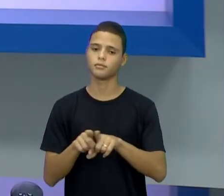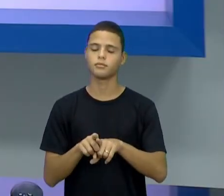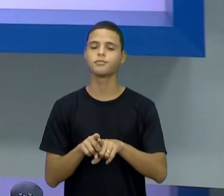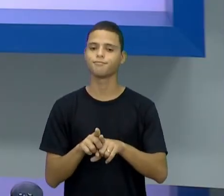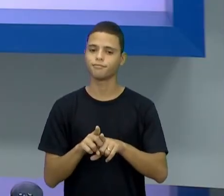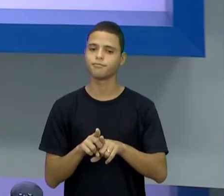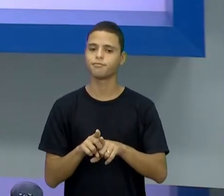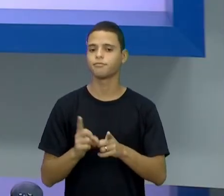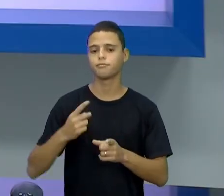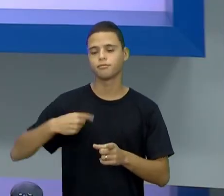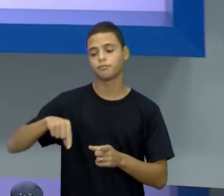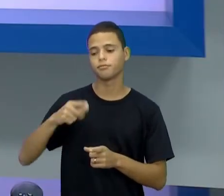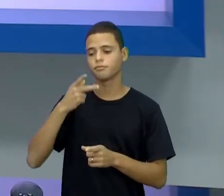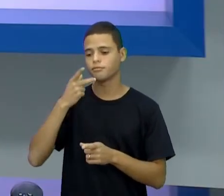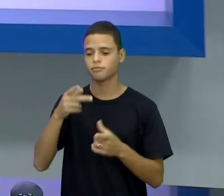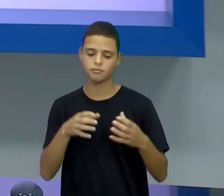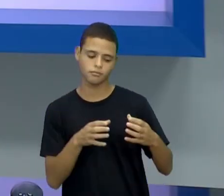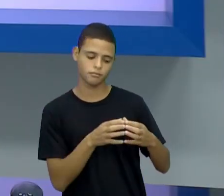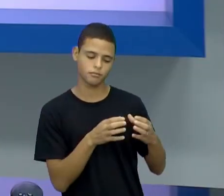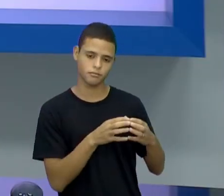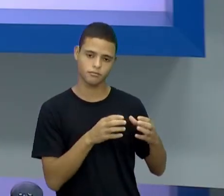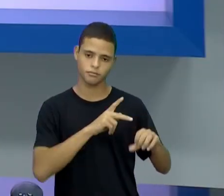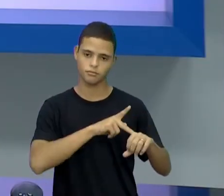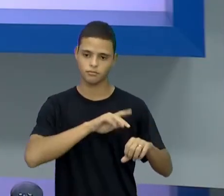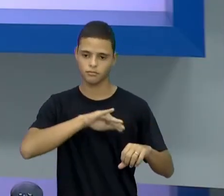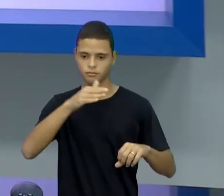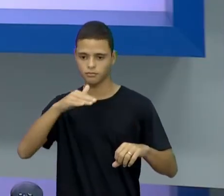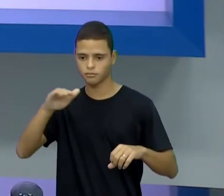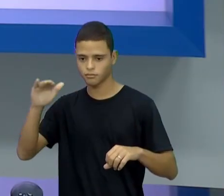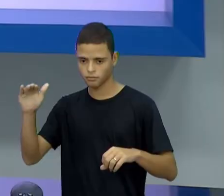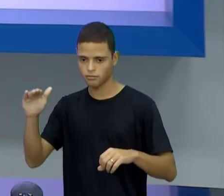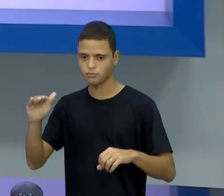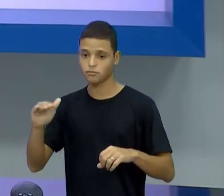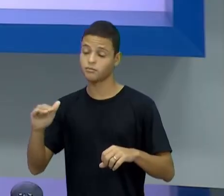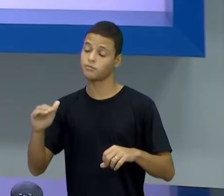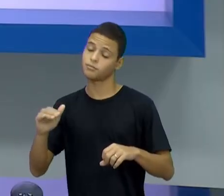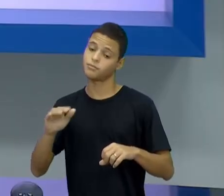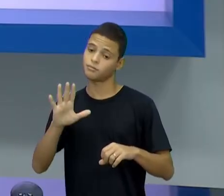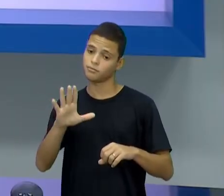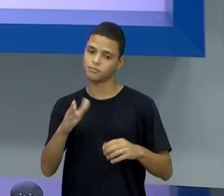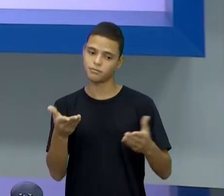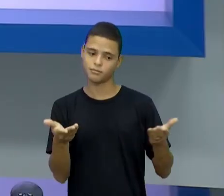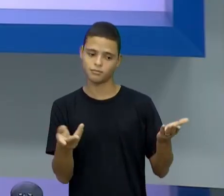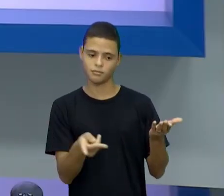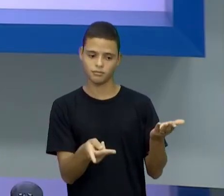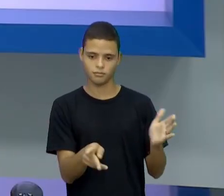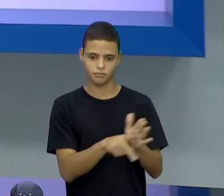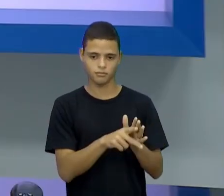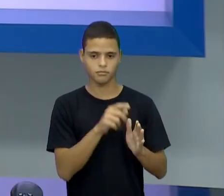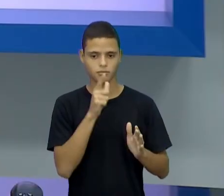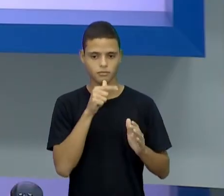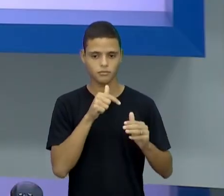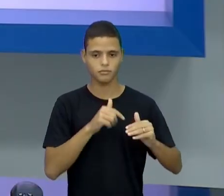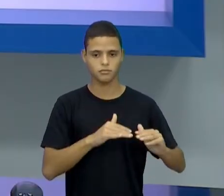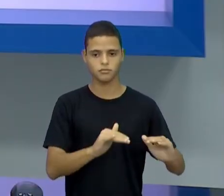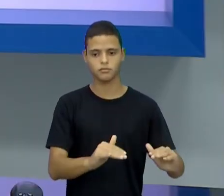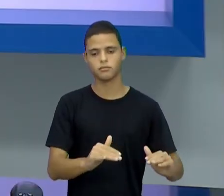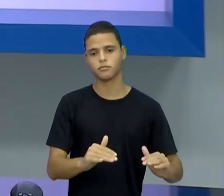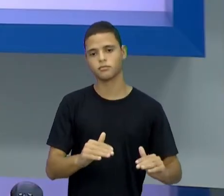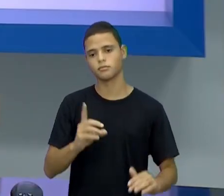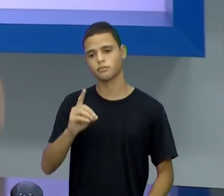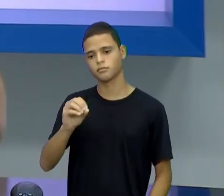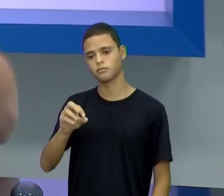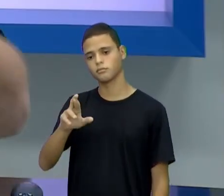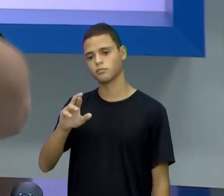cadeias montanhosas na superfície continental, chamamos de dorsais no relevo oceânico, né? Então tudo isso